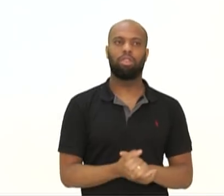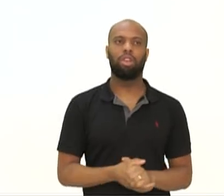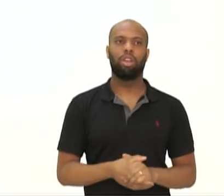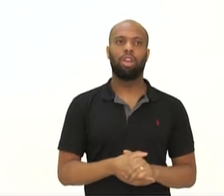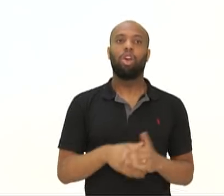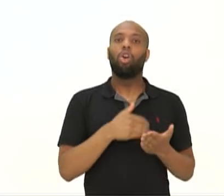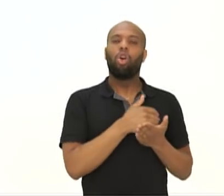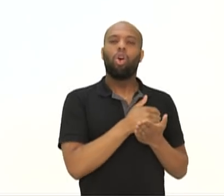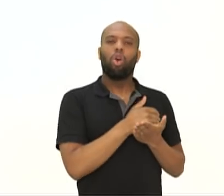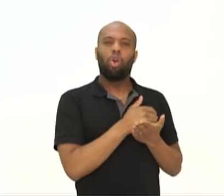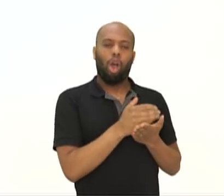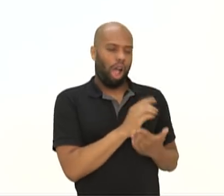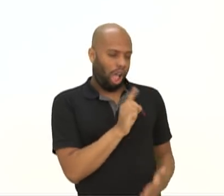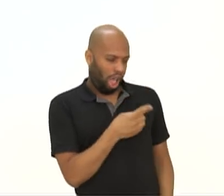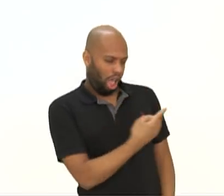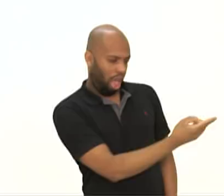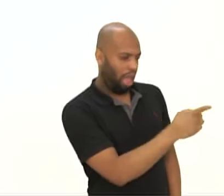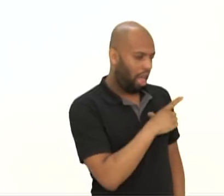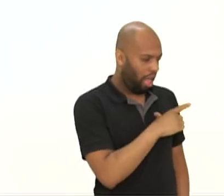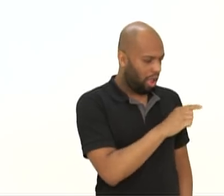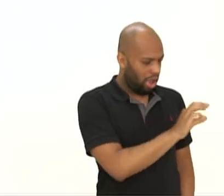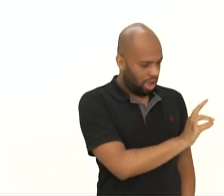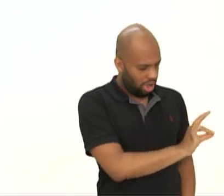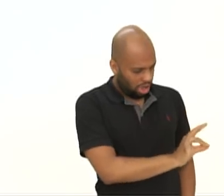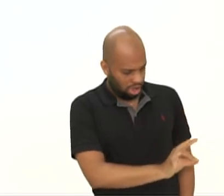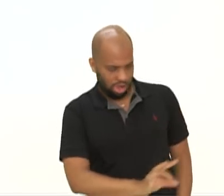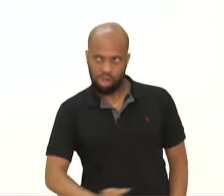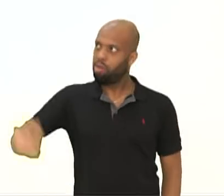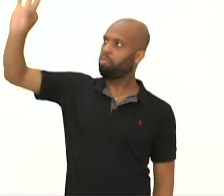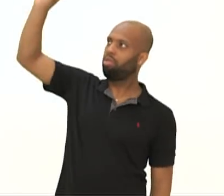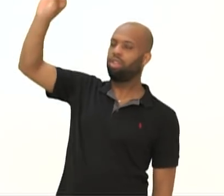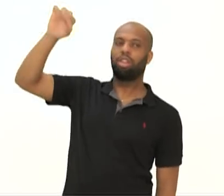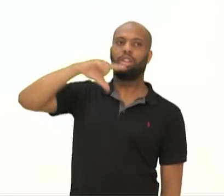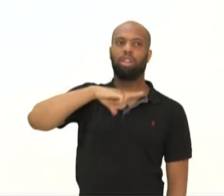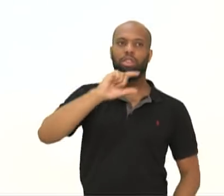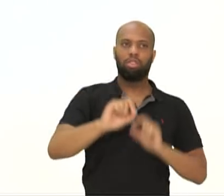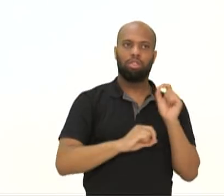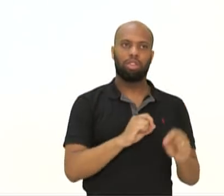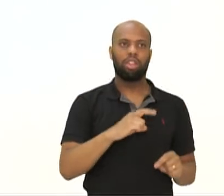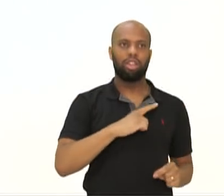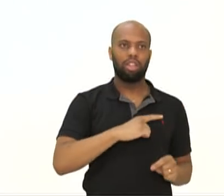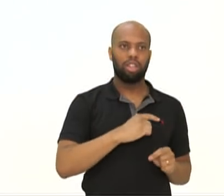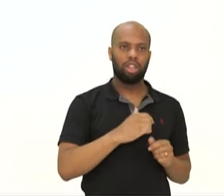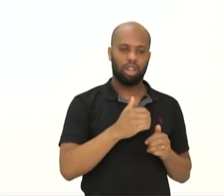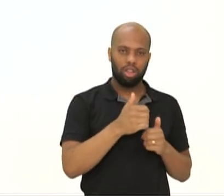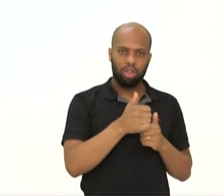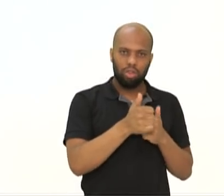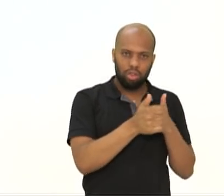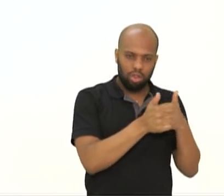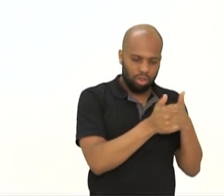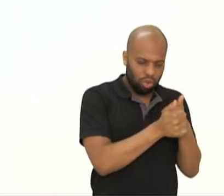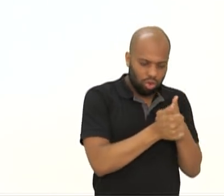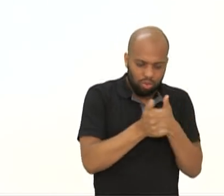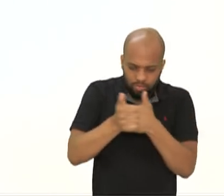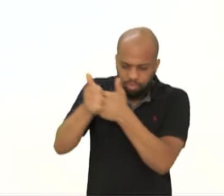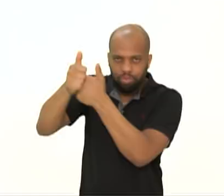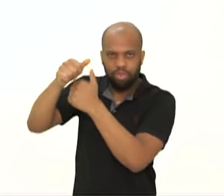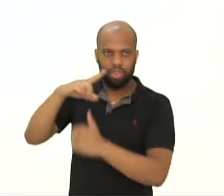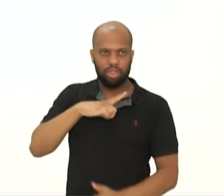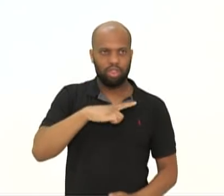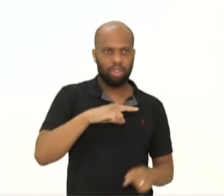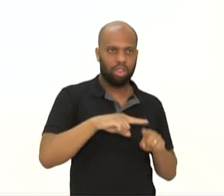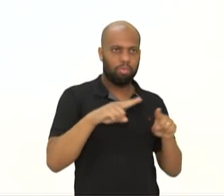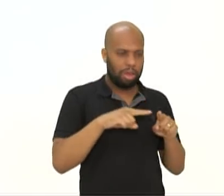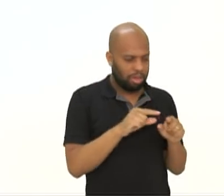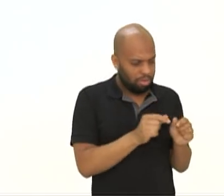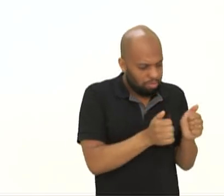infinito, encontrando entre 0 e 1, inclusive, encontrando valores aqui de imagem